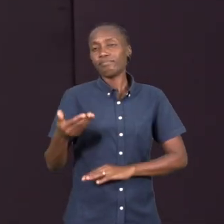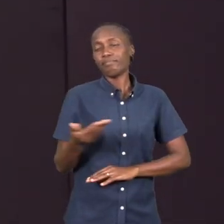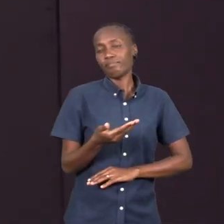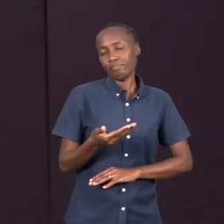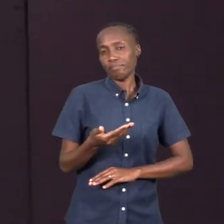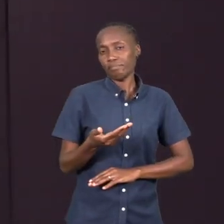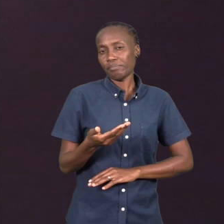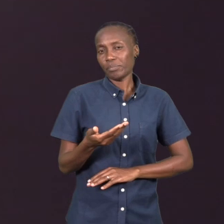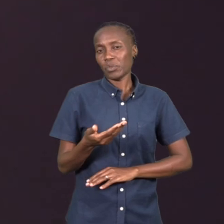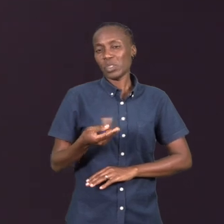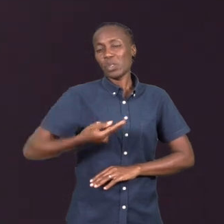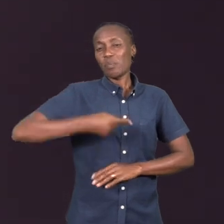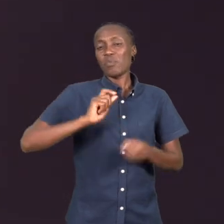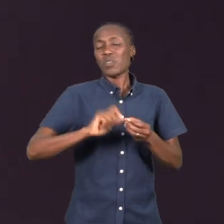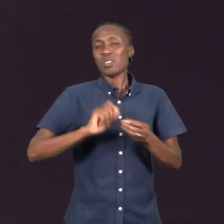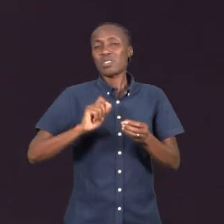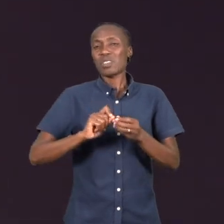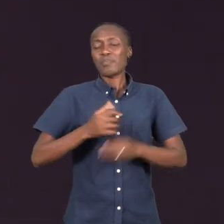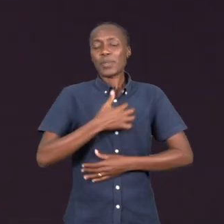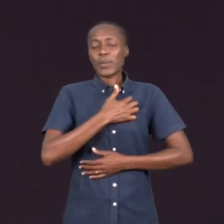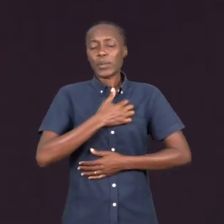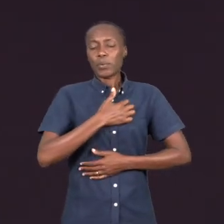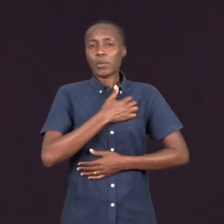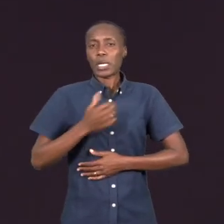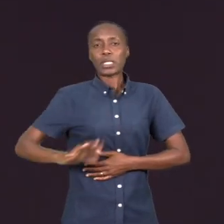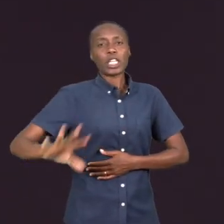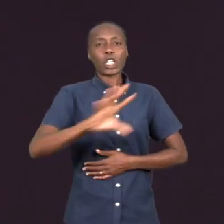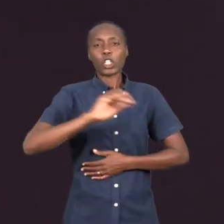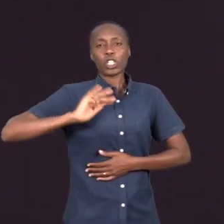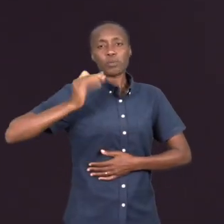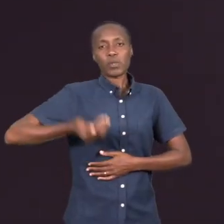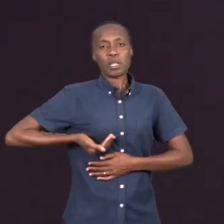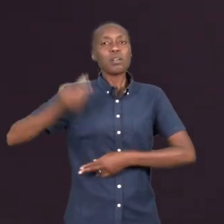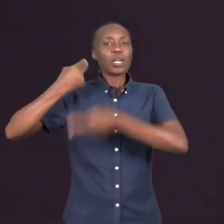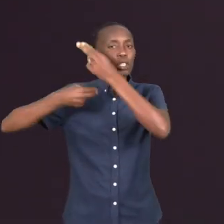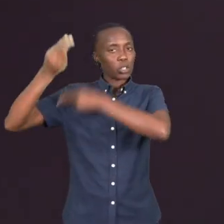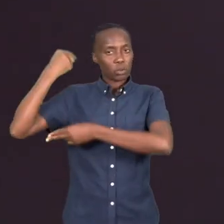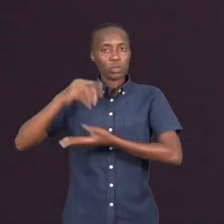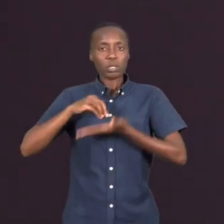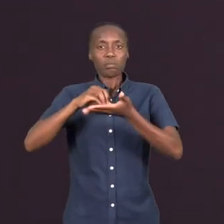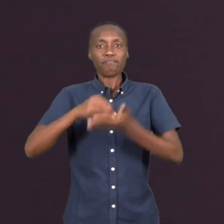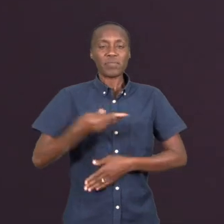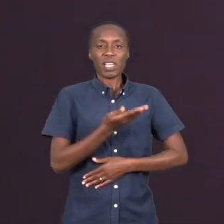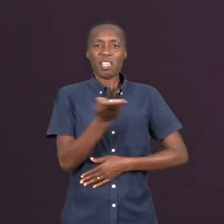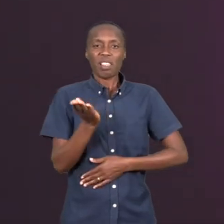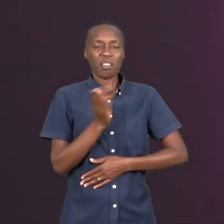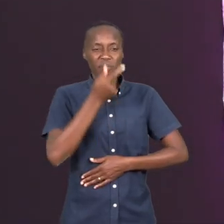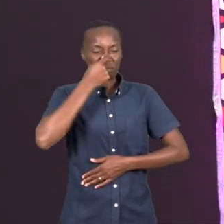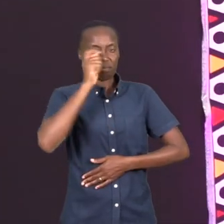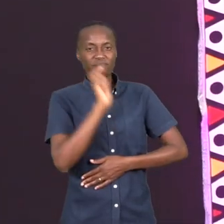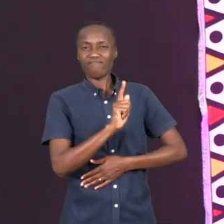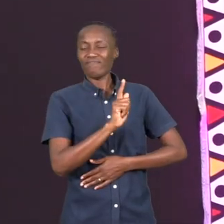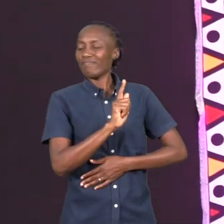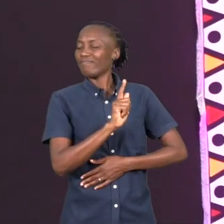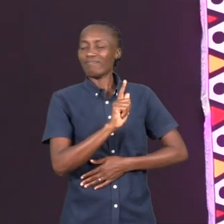através da minha história, quero encorajar a todas as mulheres a não desistirem de si, a